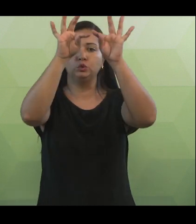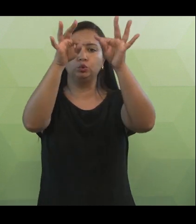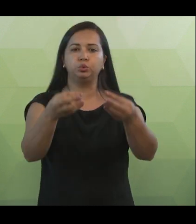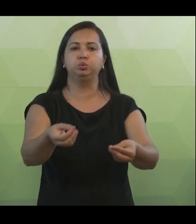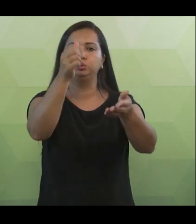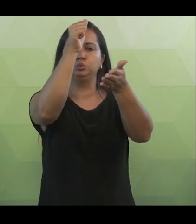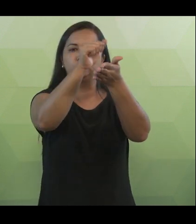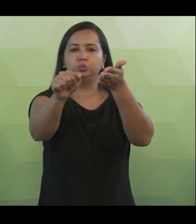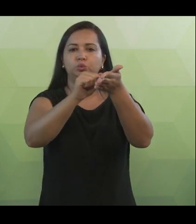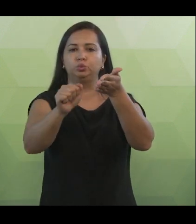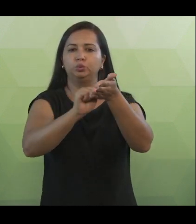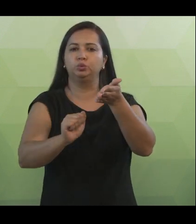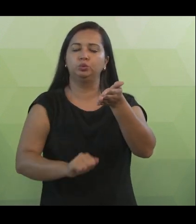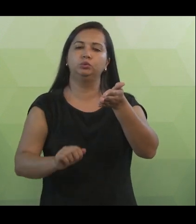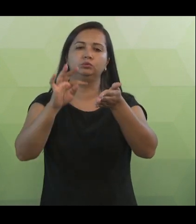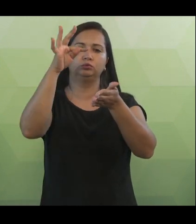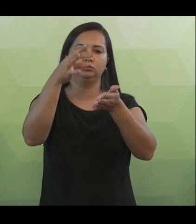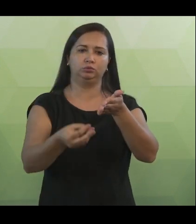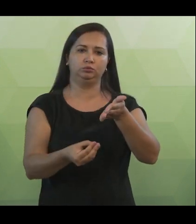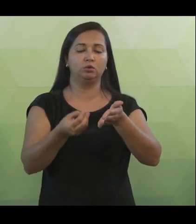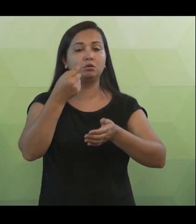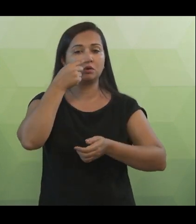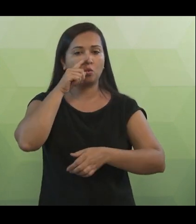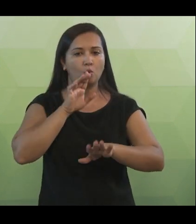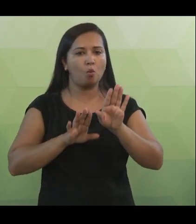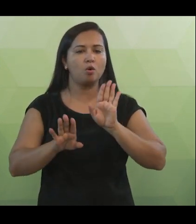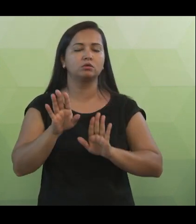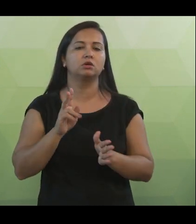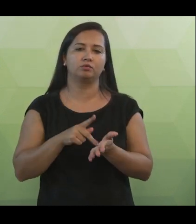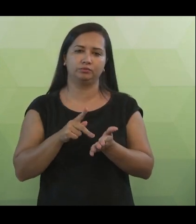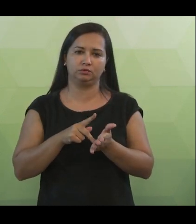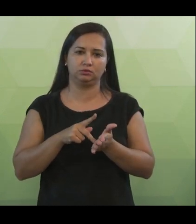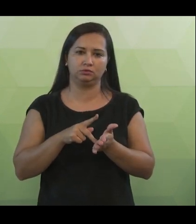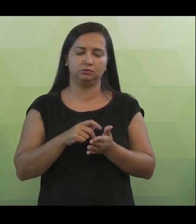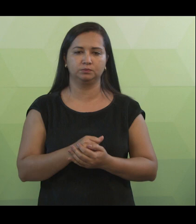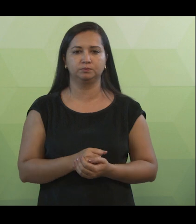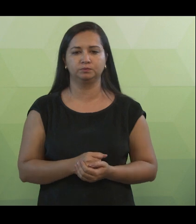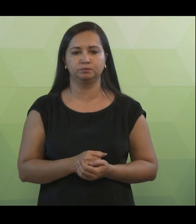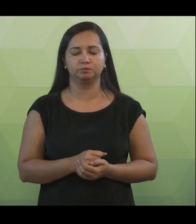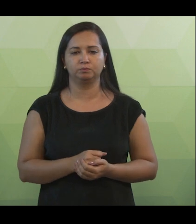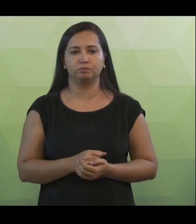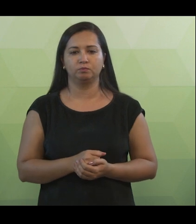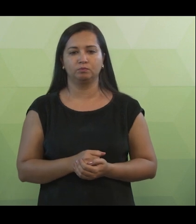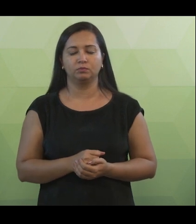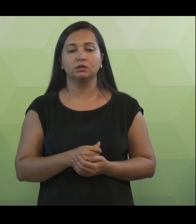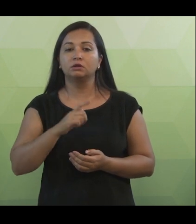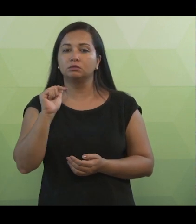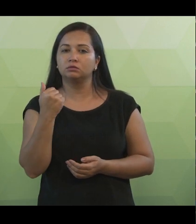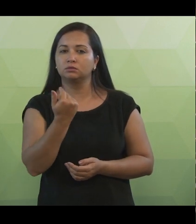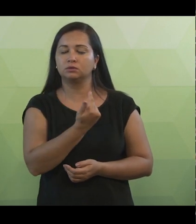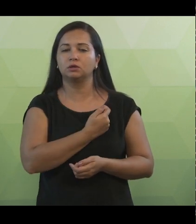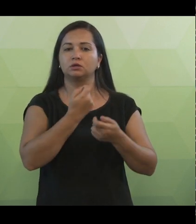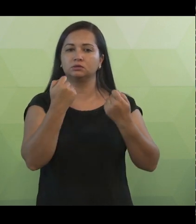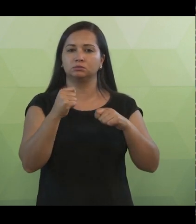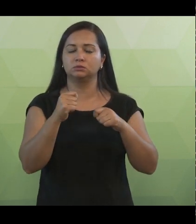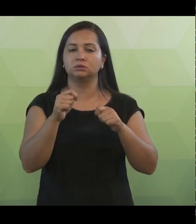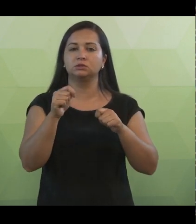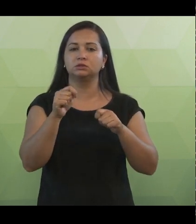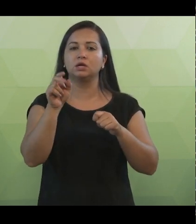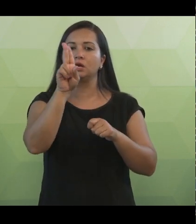tome muito cuidado. Para executarmos a instrução acima, devemos usar a função